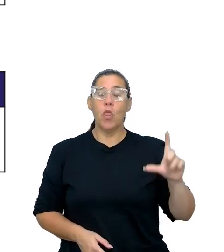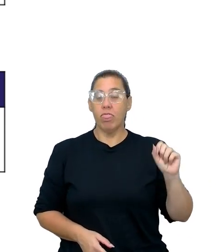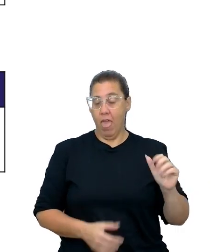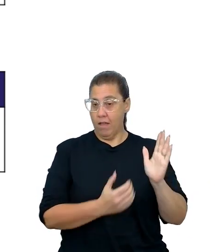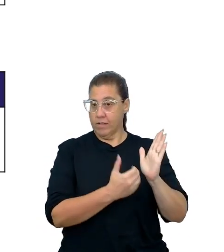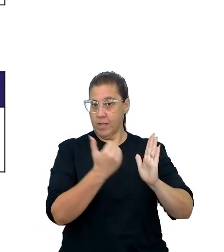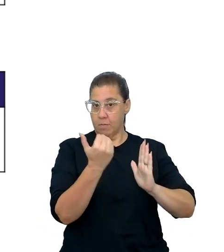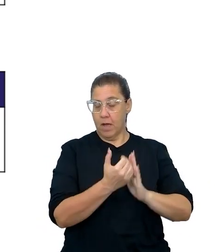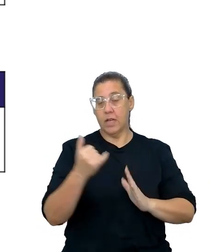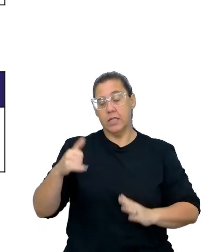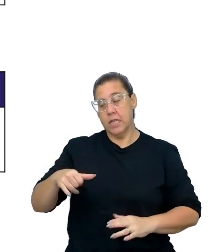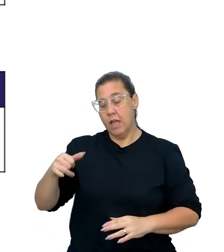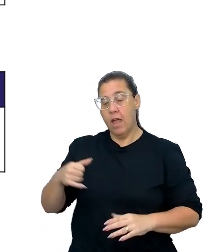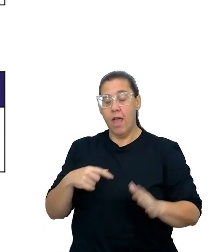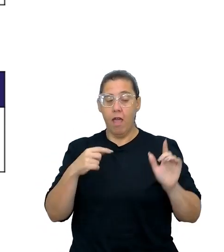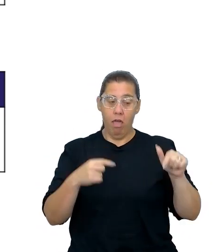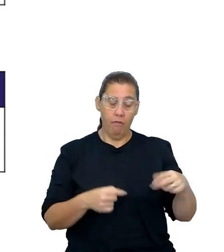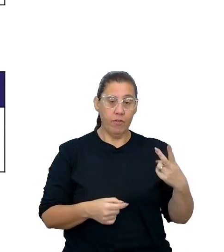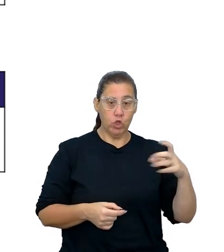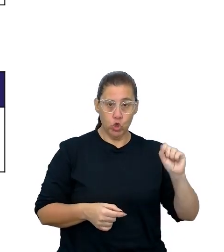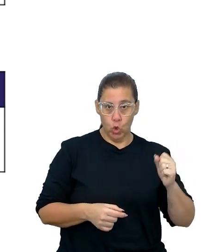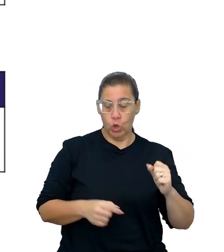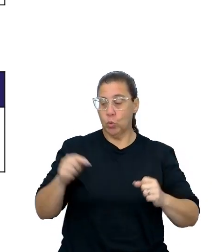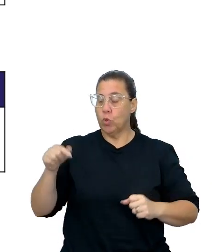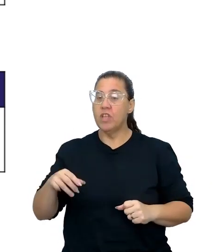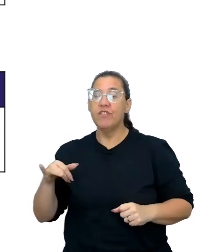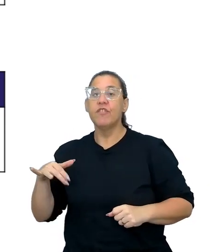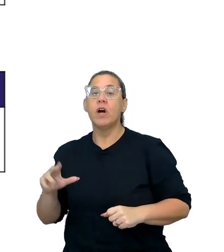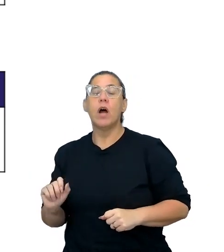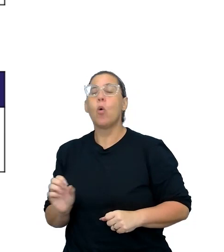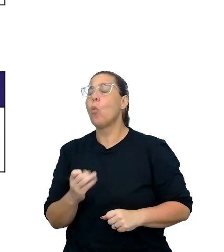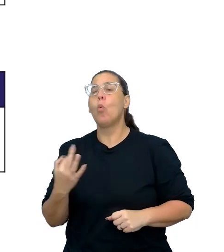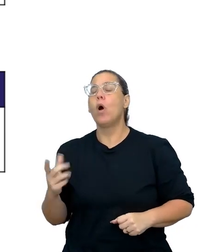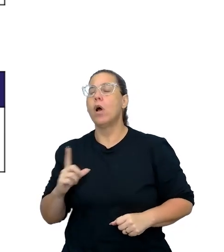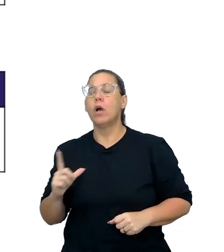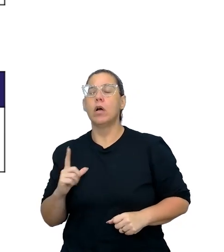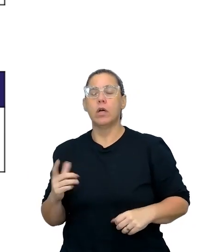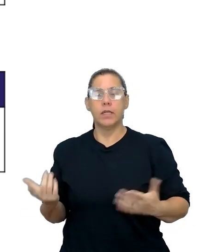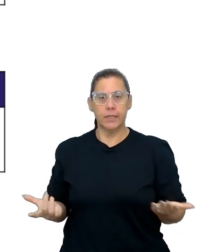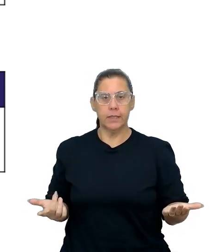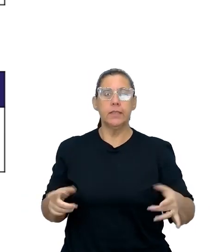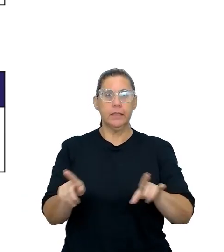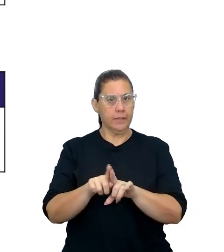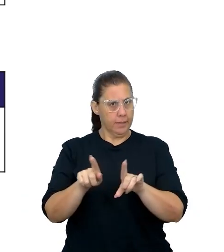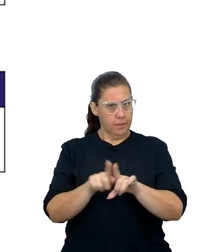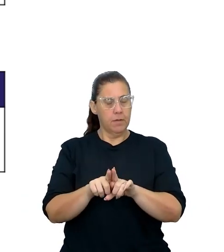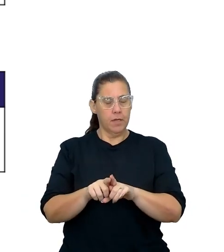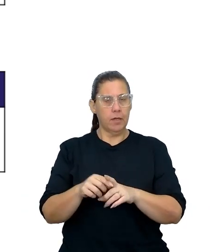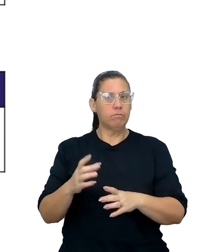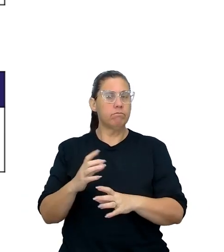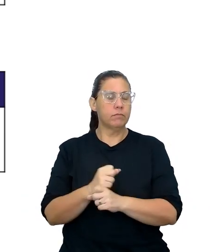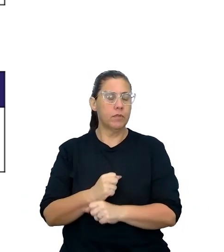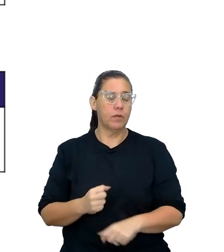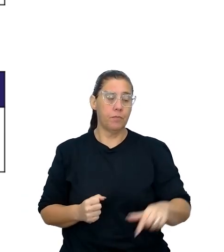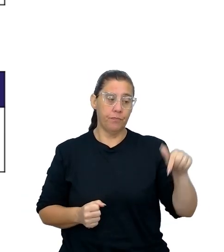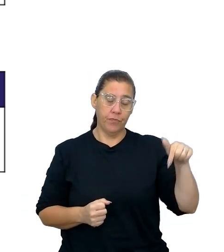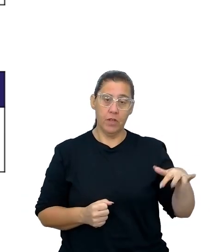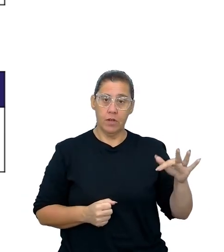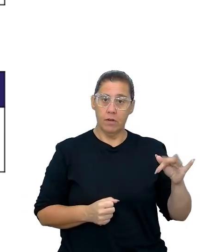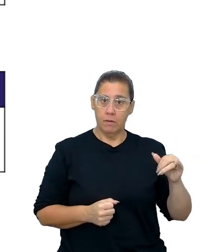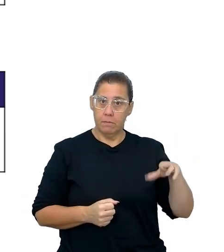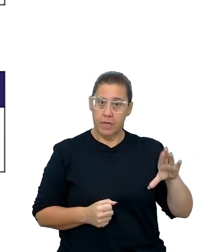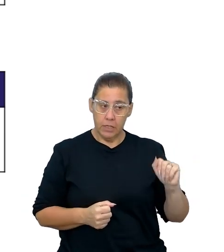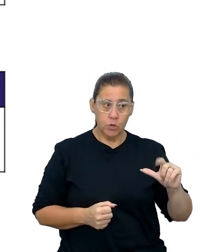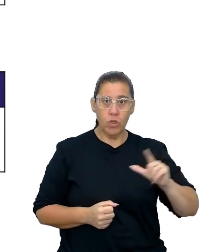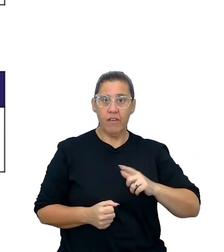tem 28, quantos reais tem Ivan? Então, eu tenho também a medida aqui. Fabrício, estou dizendo que Fabrício